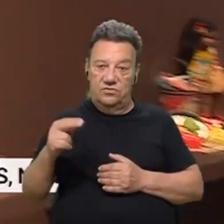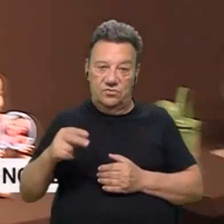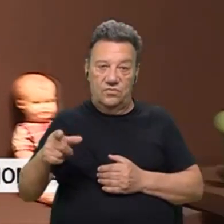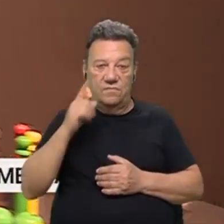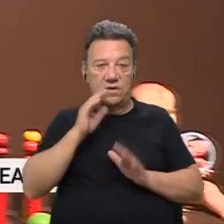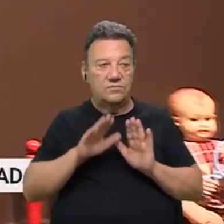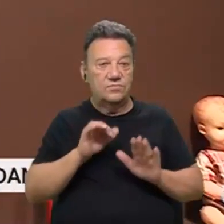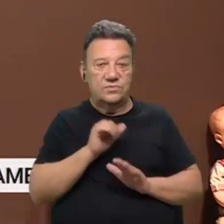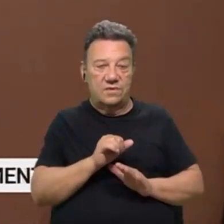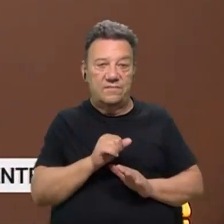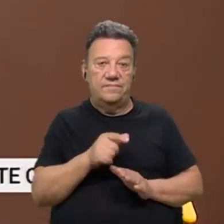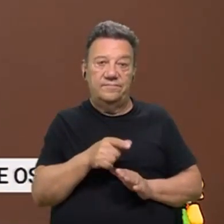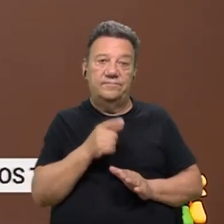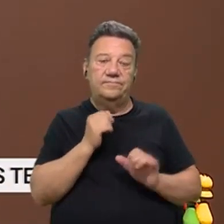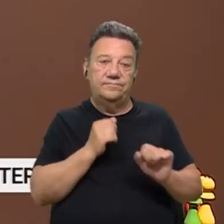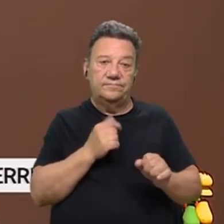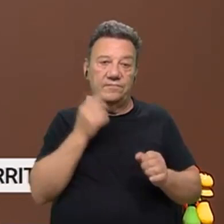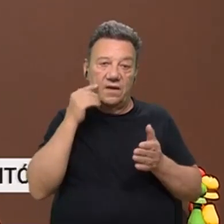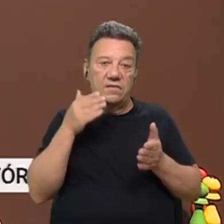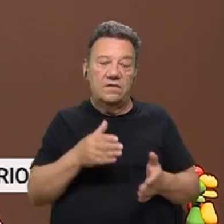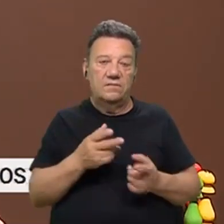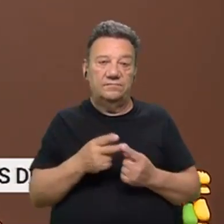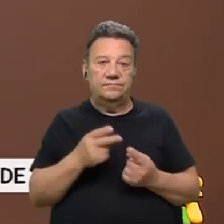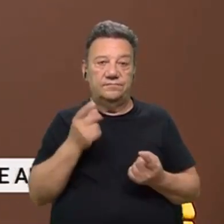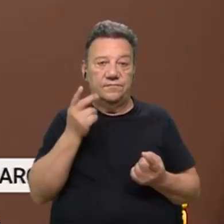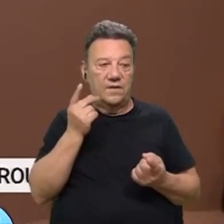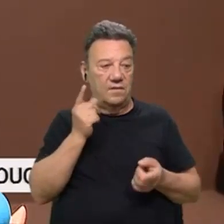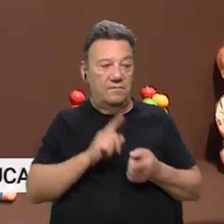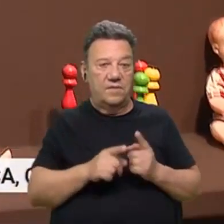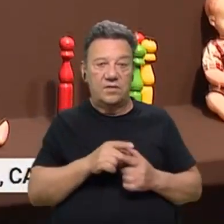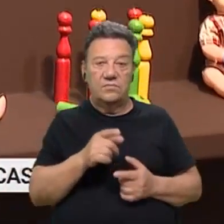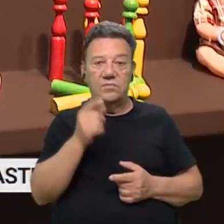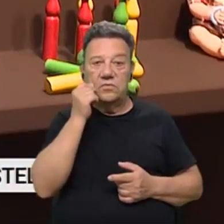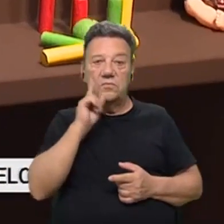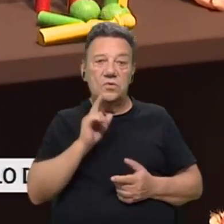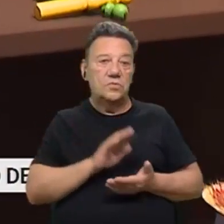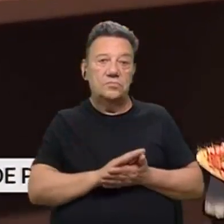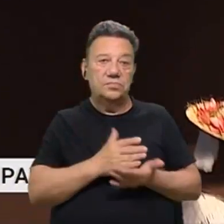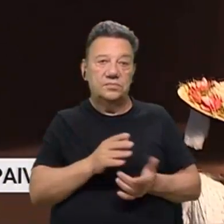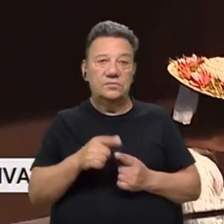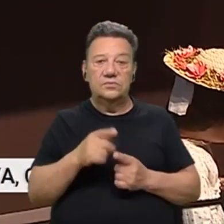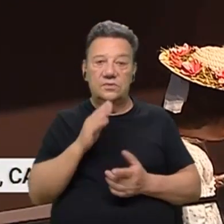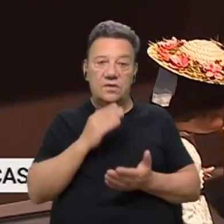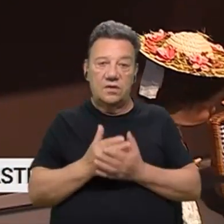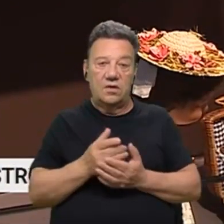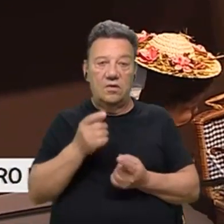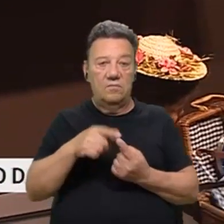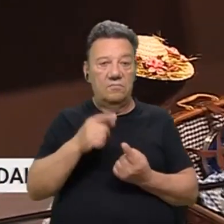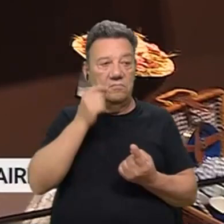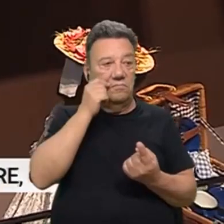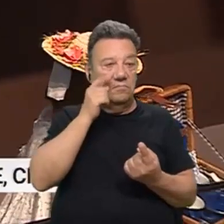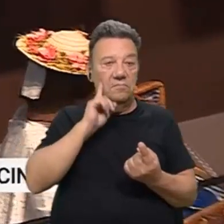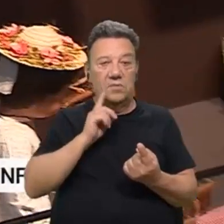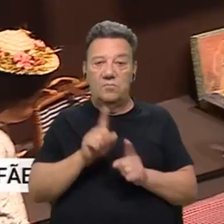uma exposição que é dedicada aos brinquedos sem género brinquedos que dão para menino